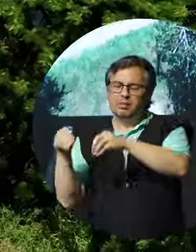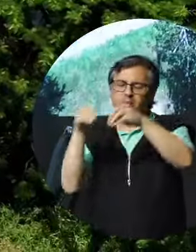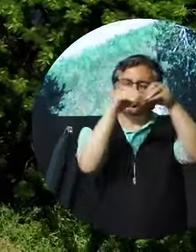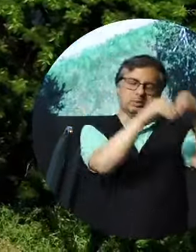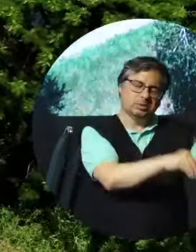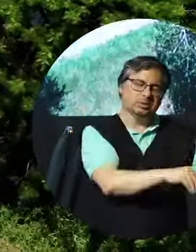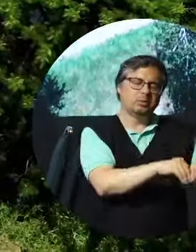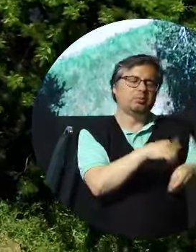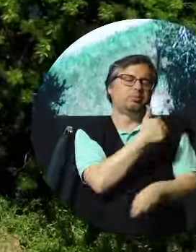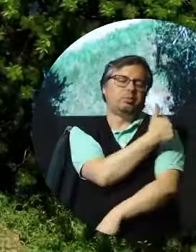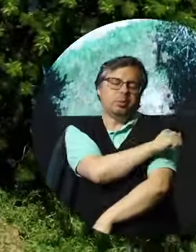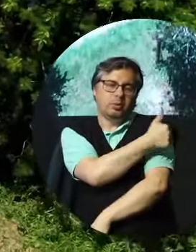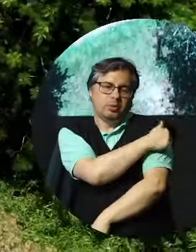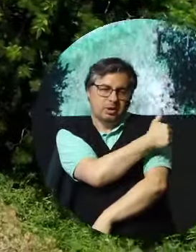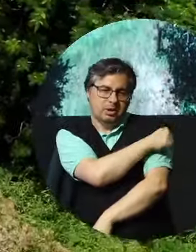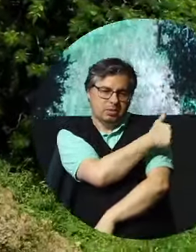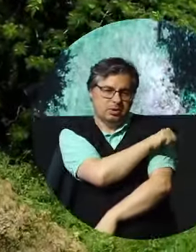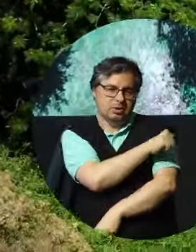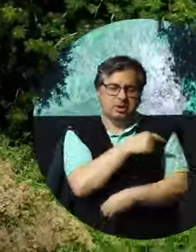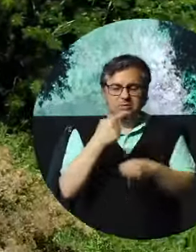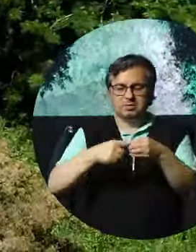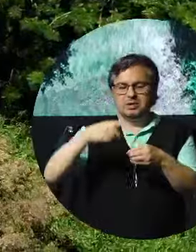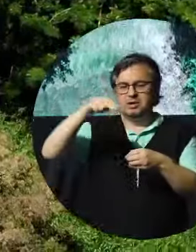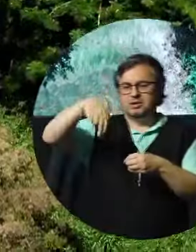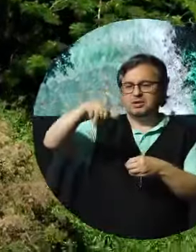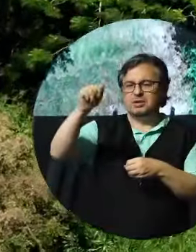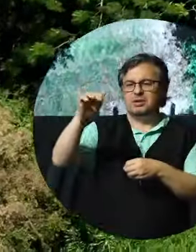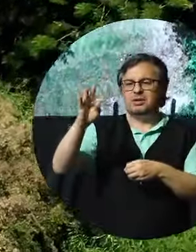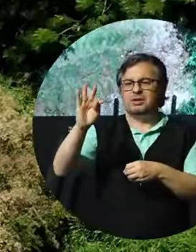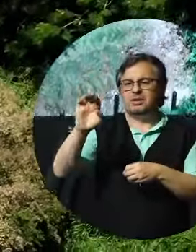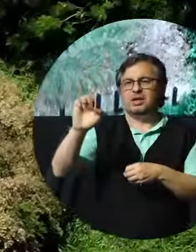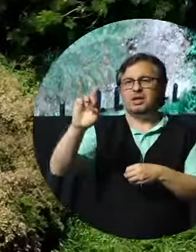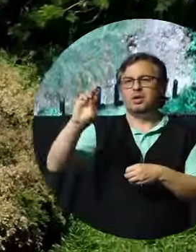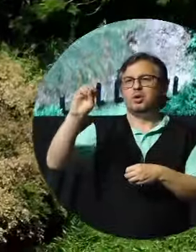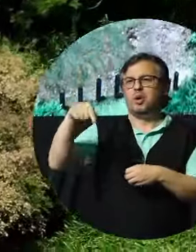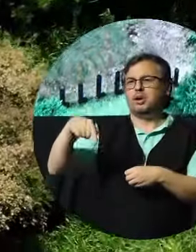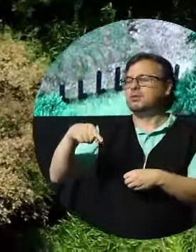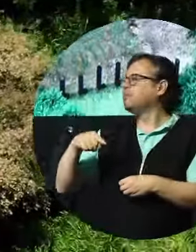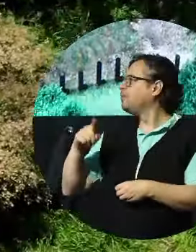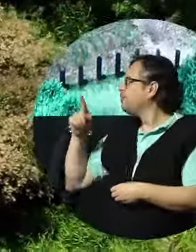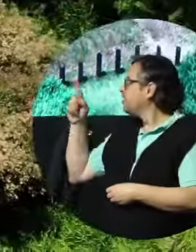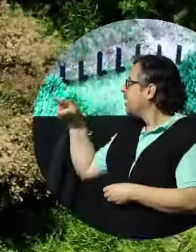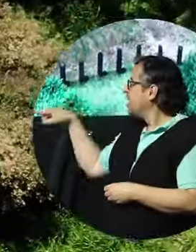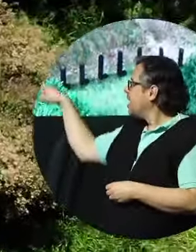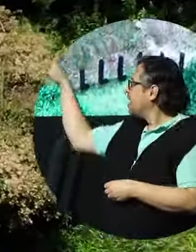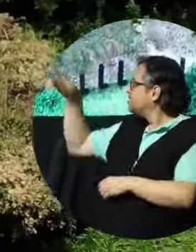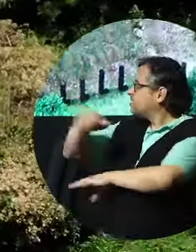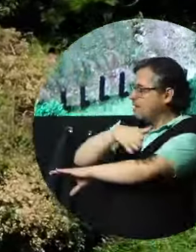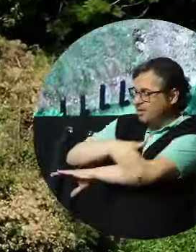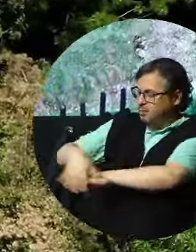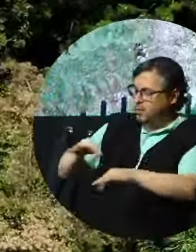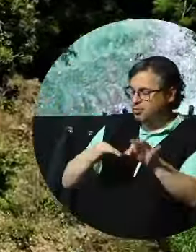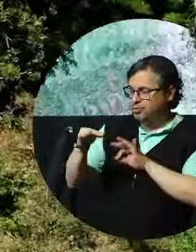em Niterói. Essa é a Vila Minha Pátria, ó. Uma experiência